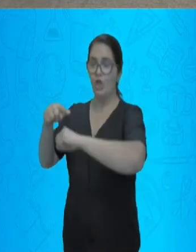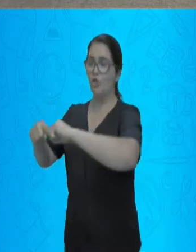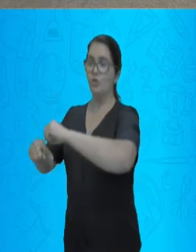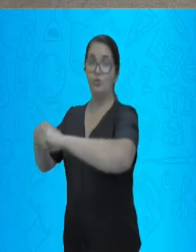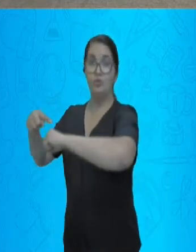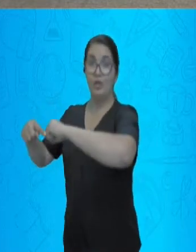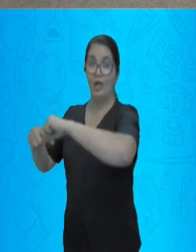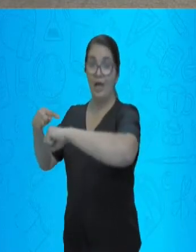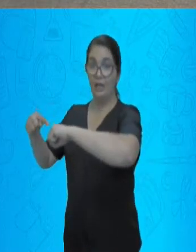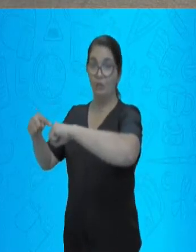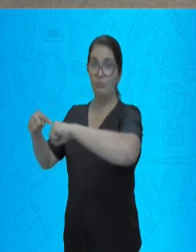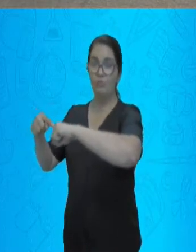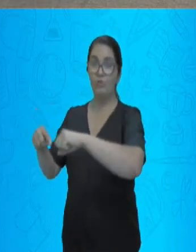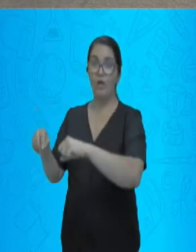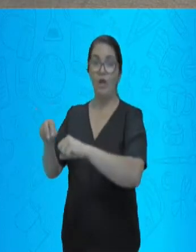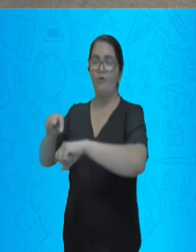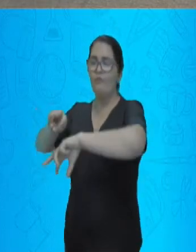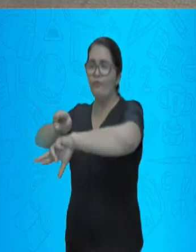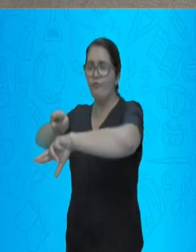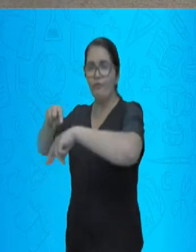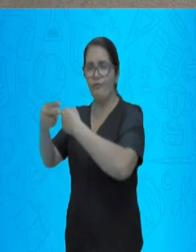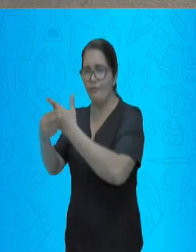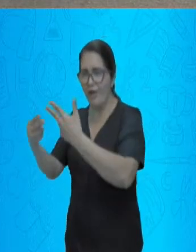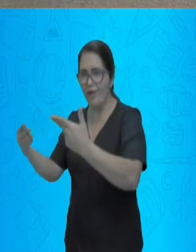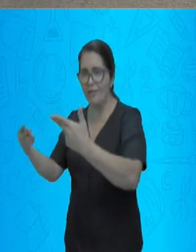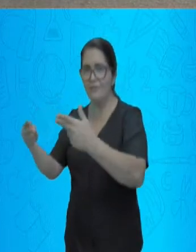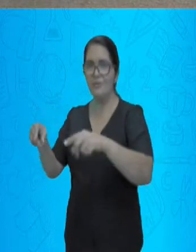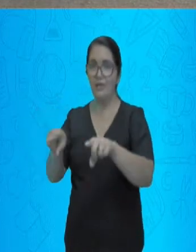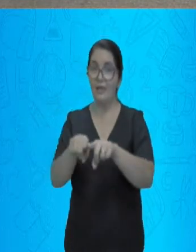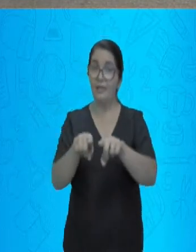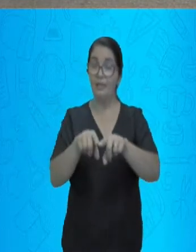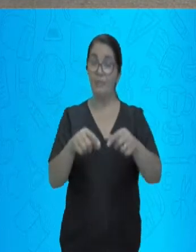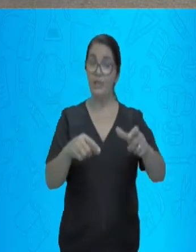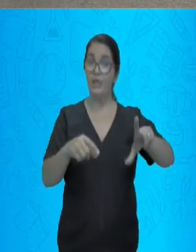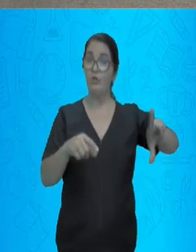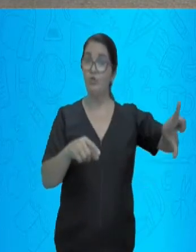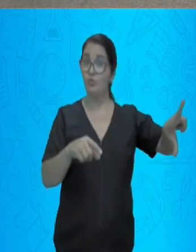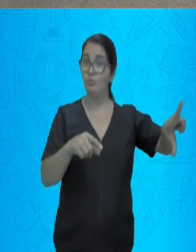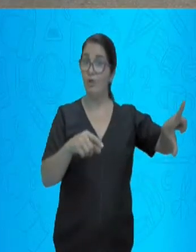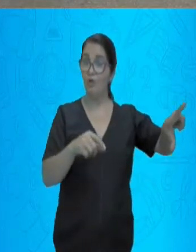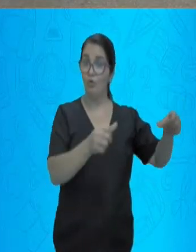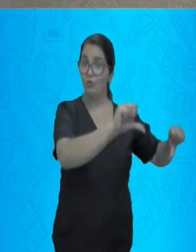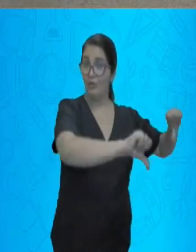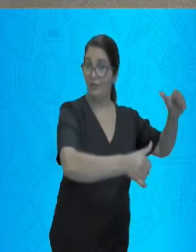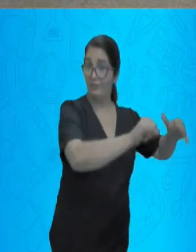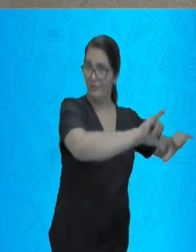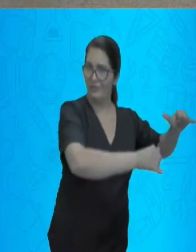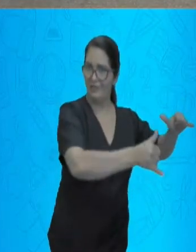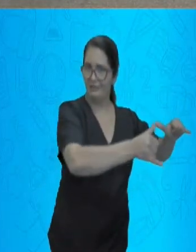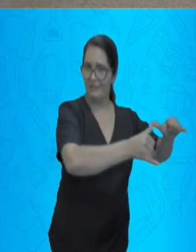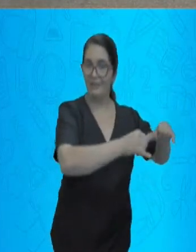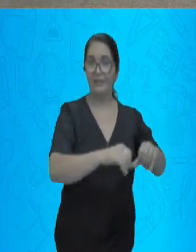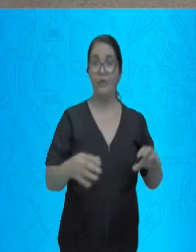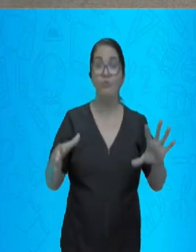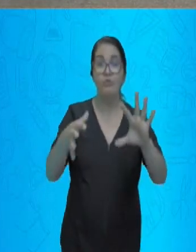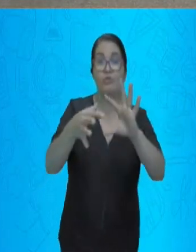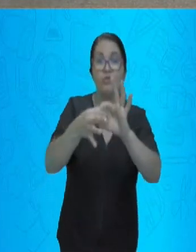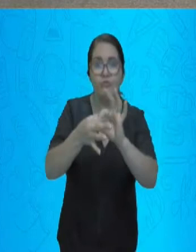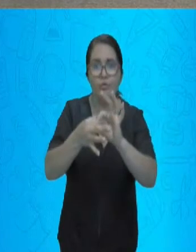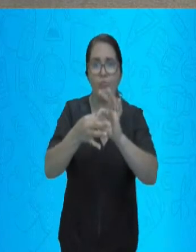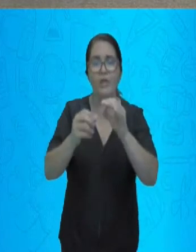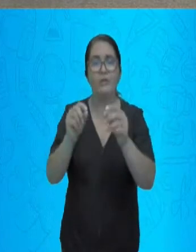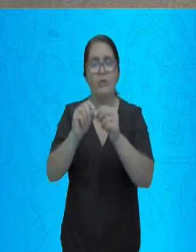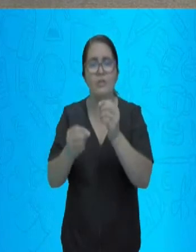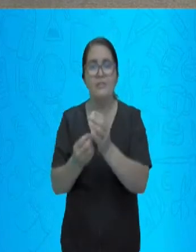qualidade de átomos que aparecem e quantidades dos átomos que aparecem. Temos aqui,